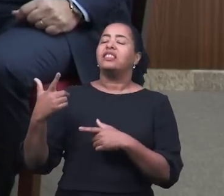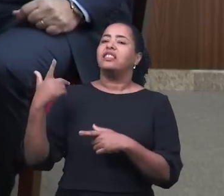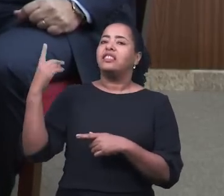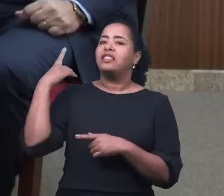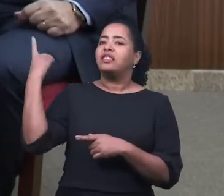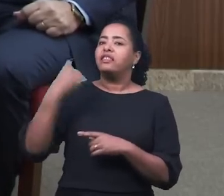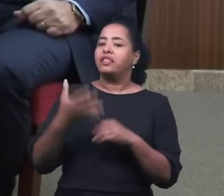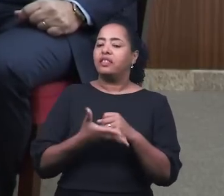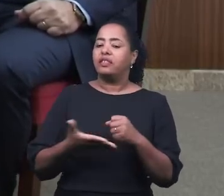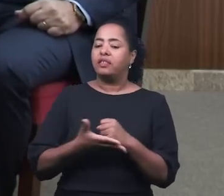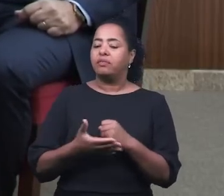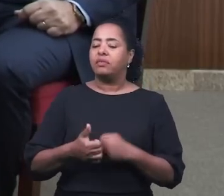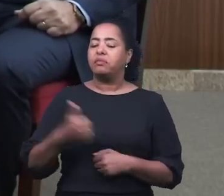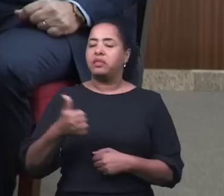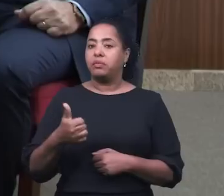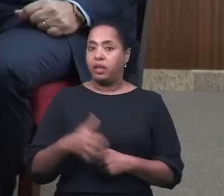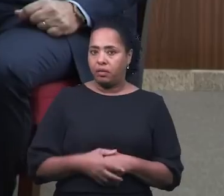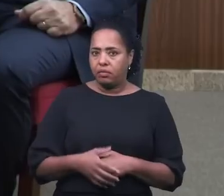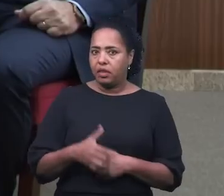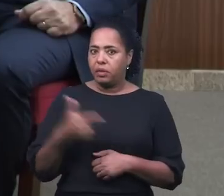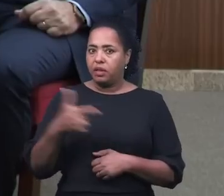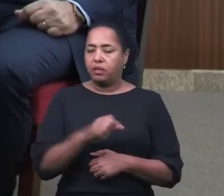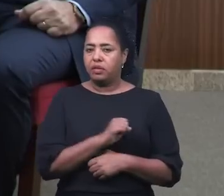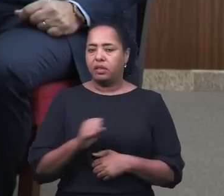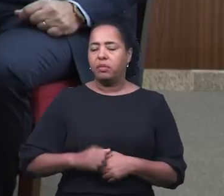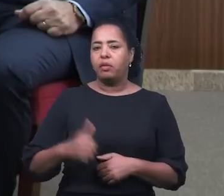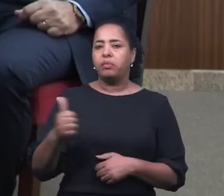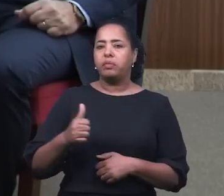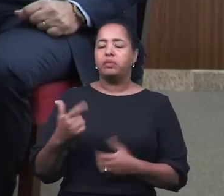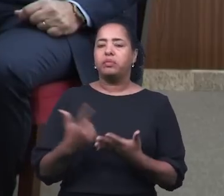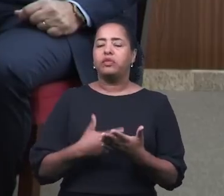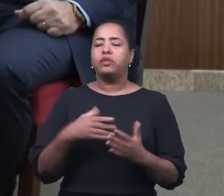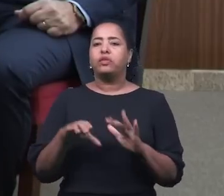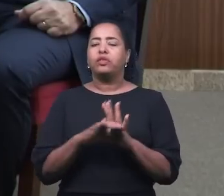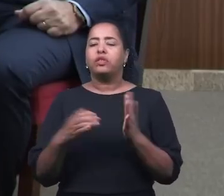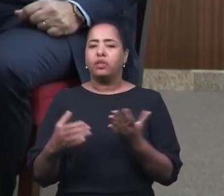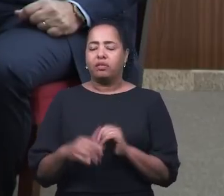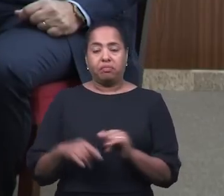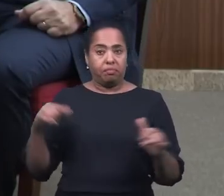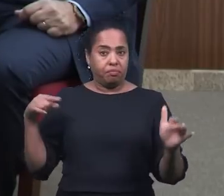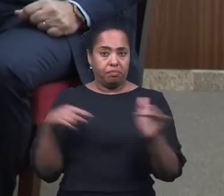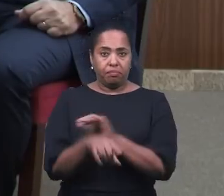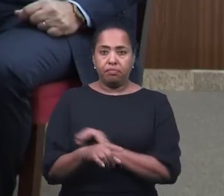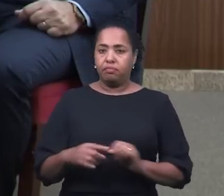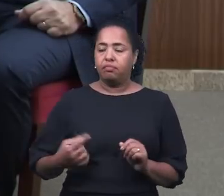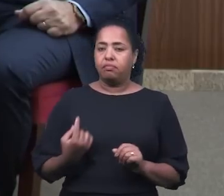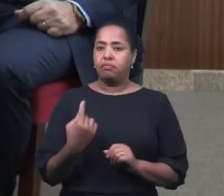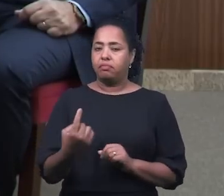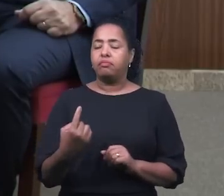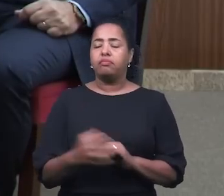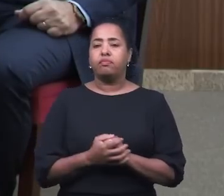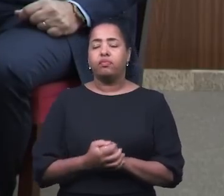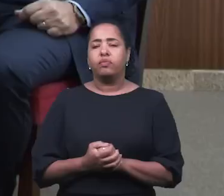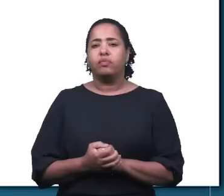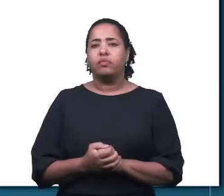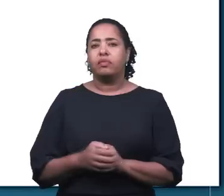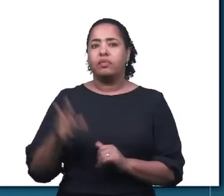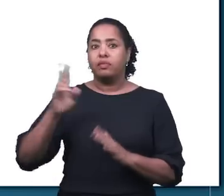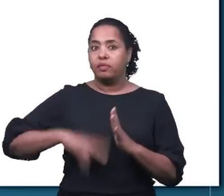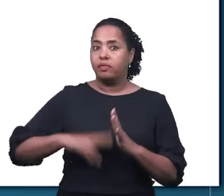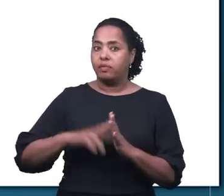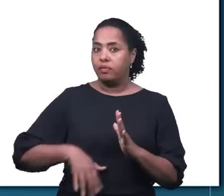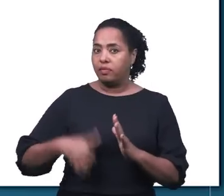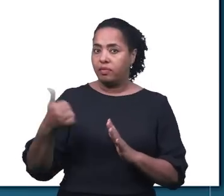1º e 2º Samuel e 1º livro das Crônicas. Vamos então à nossa primeira pergunta. Diz assim,